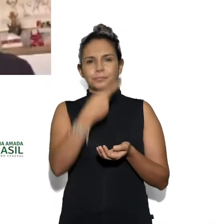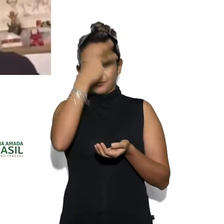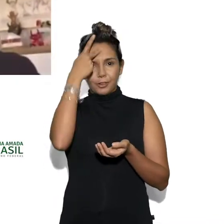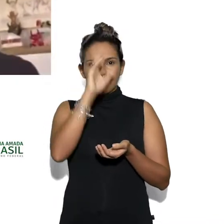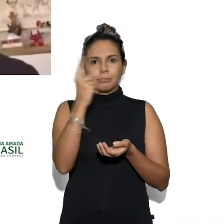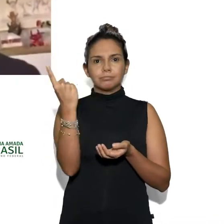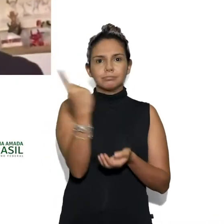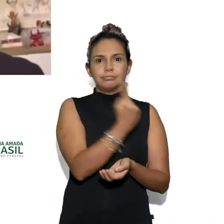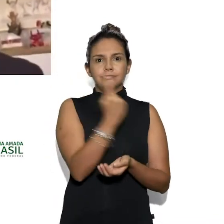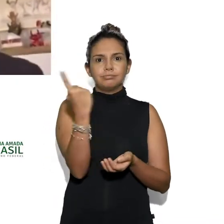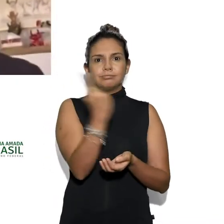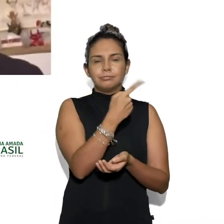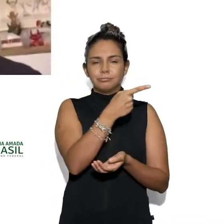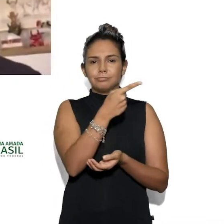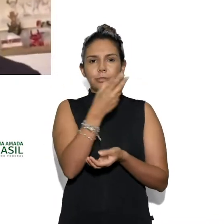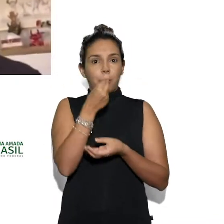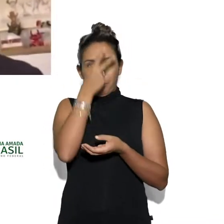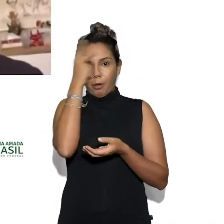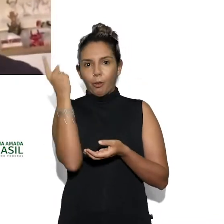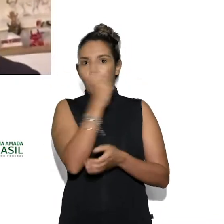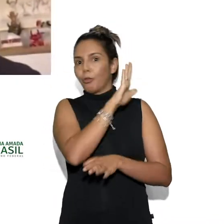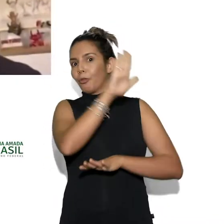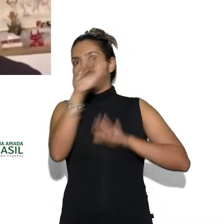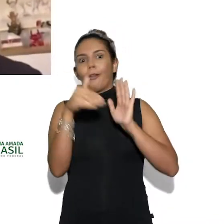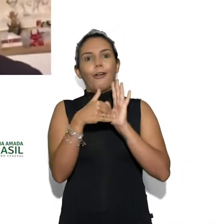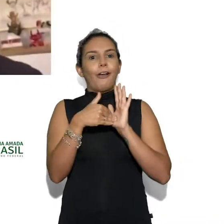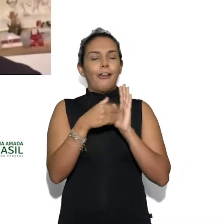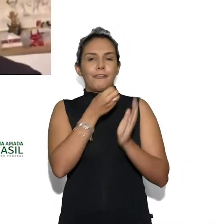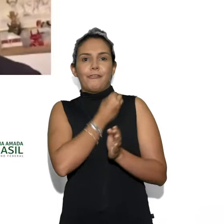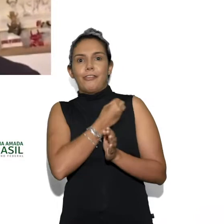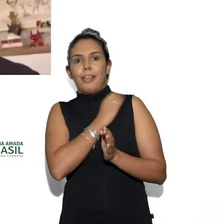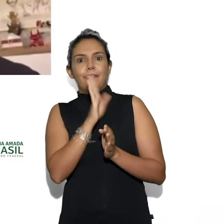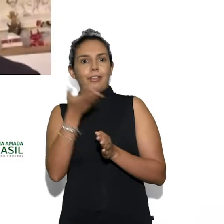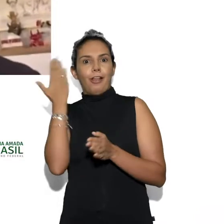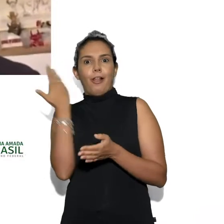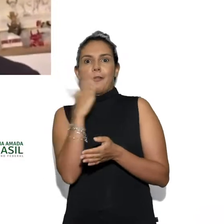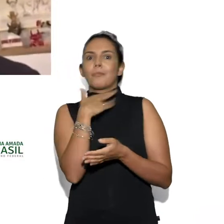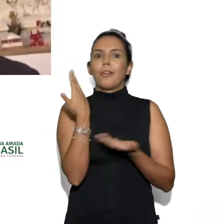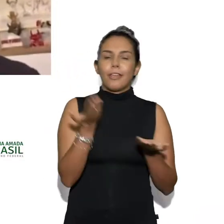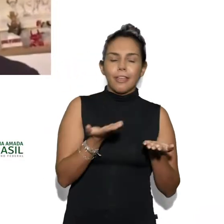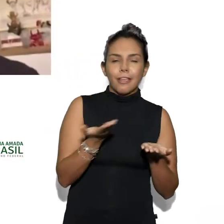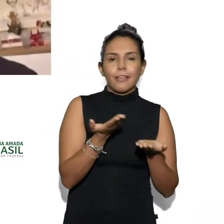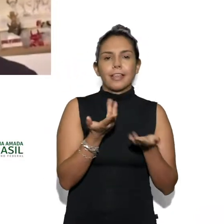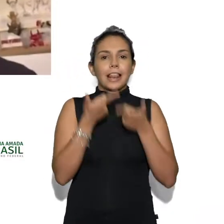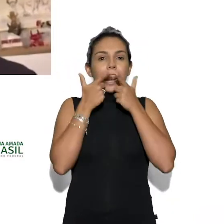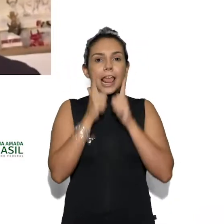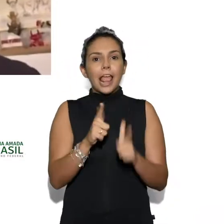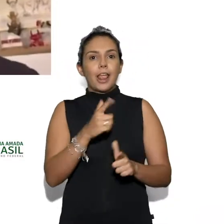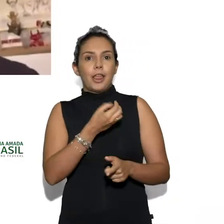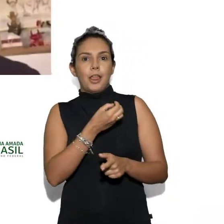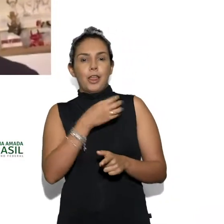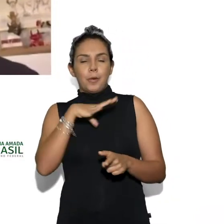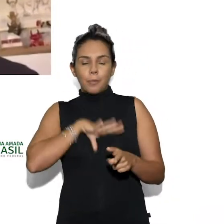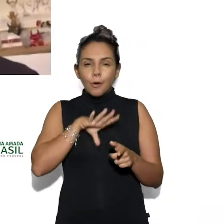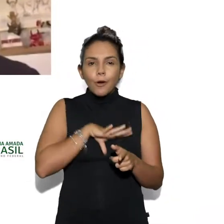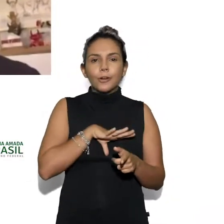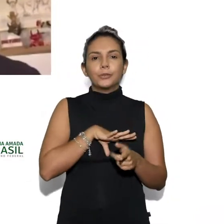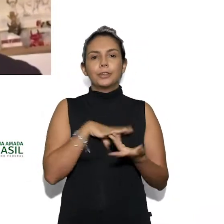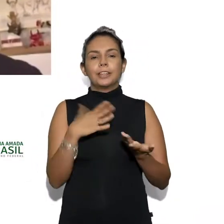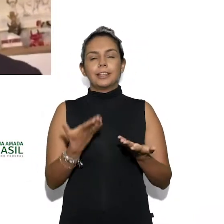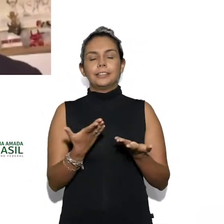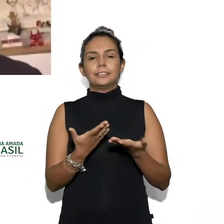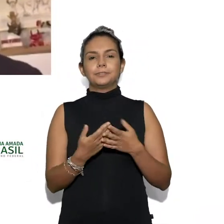já passou todo mundo aí, assim, quem estava vivo, não é? Sobretudo na língua portuguesa, quem estava